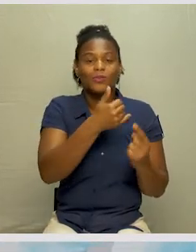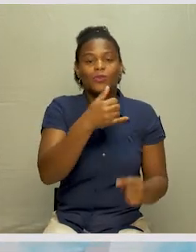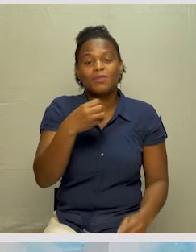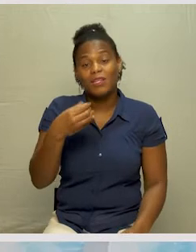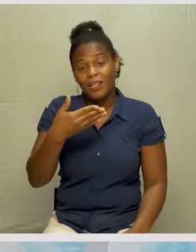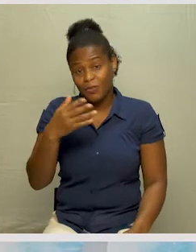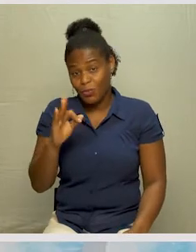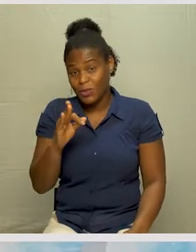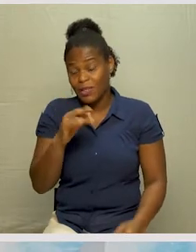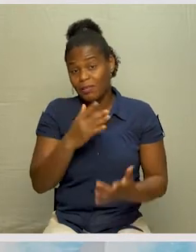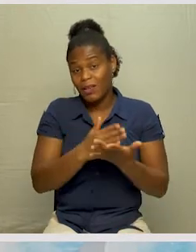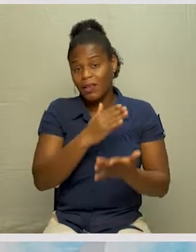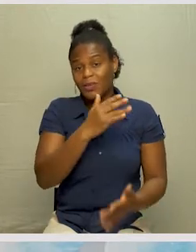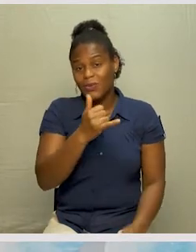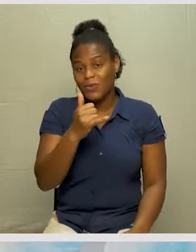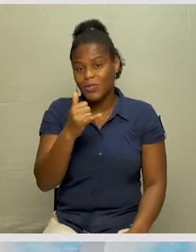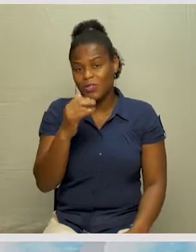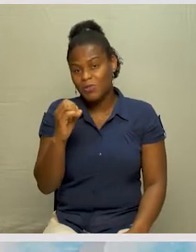a